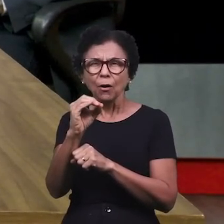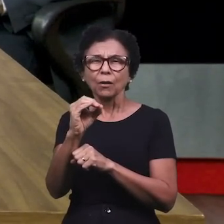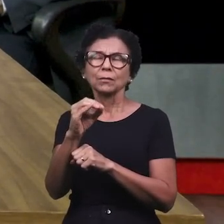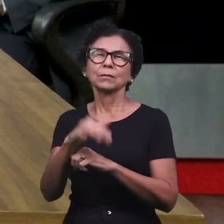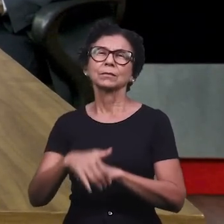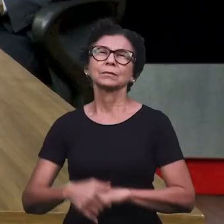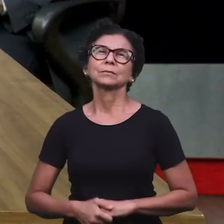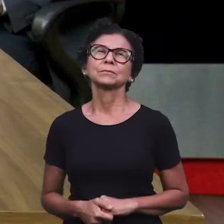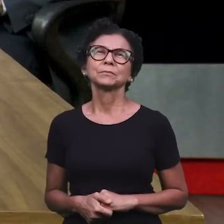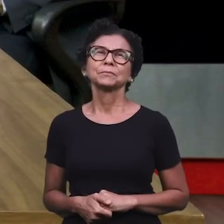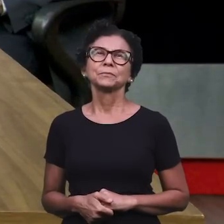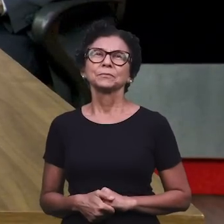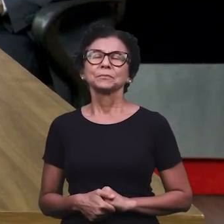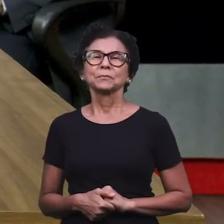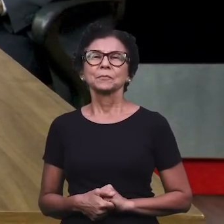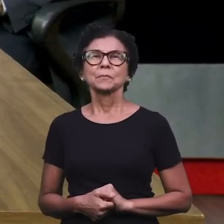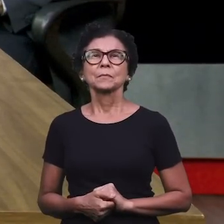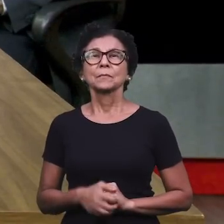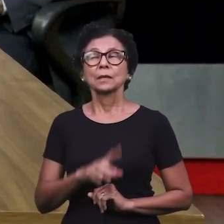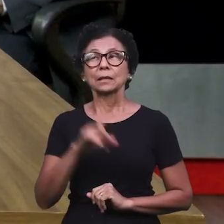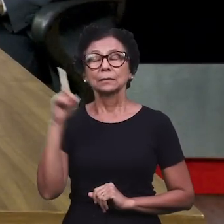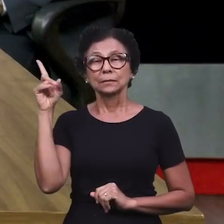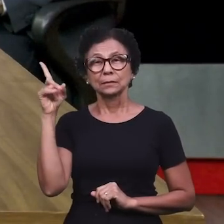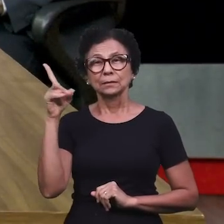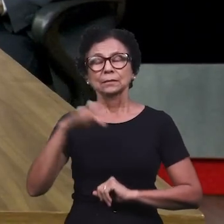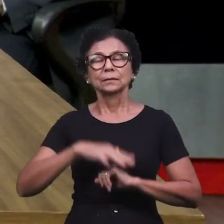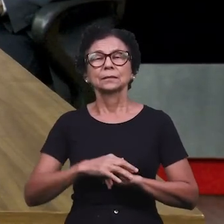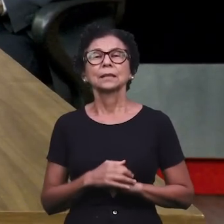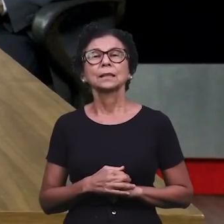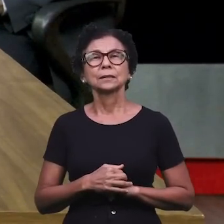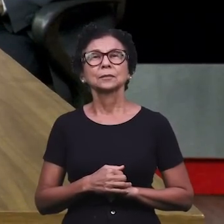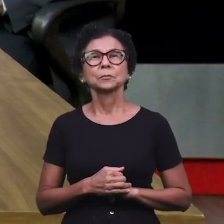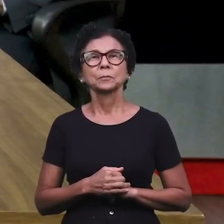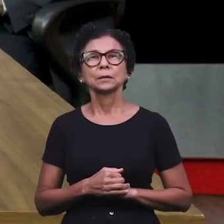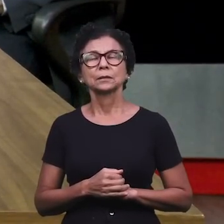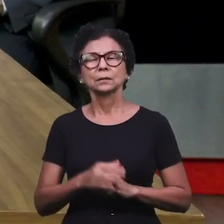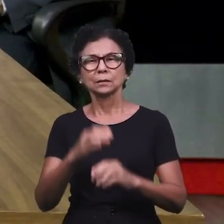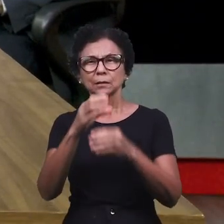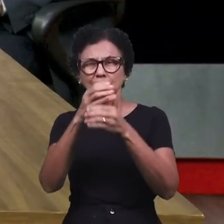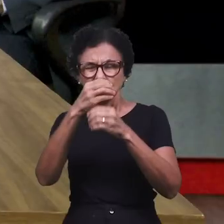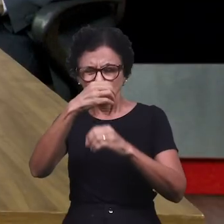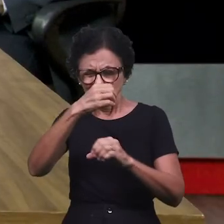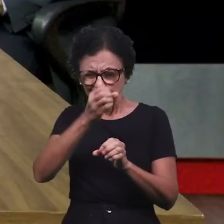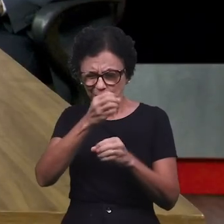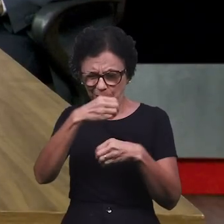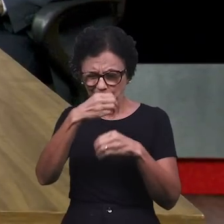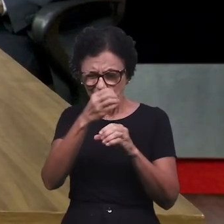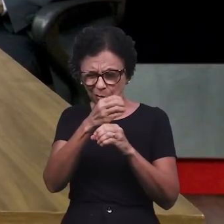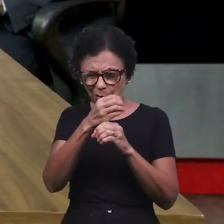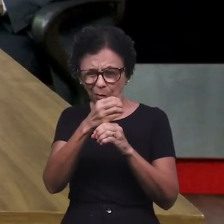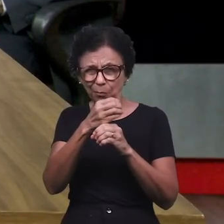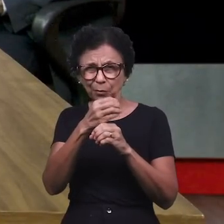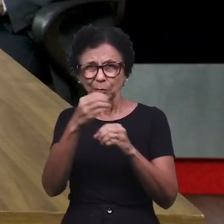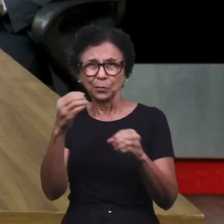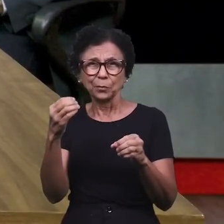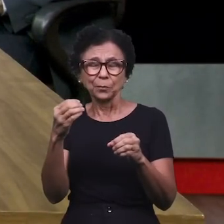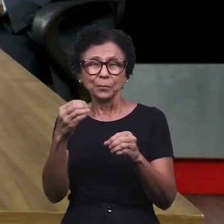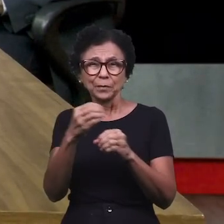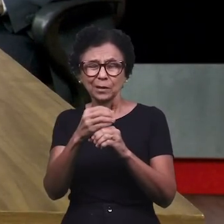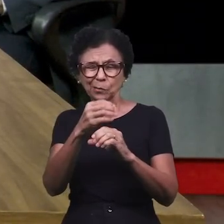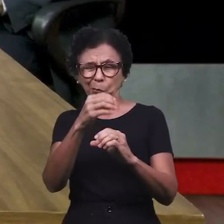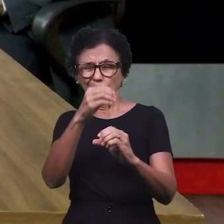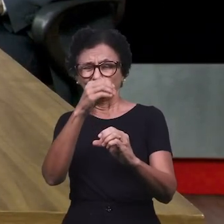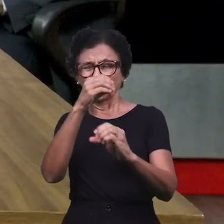Temos N lentes dessas, lentes dessas que vai no microscópio, lentes dessas que vai no macroscópio, que